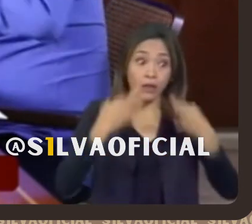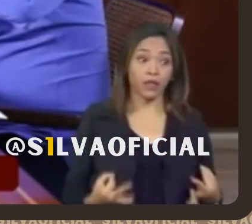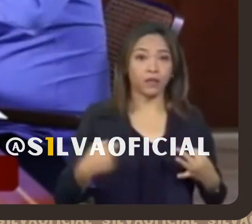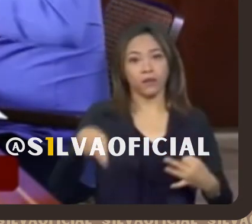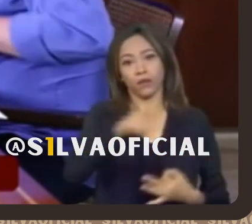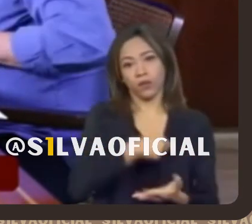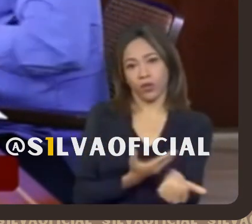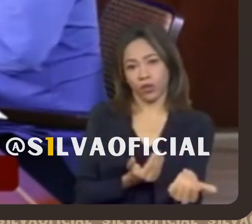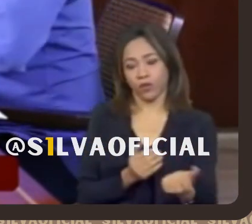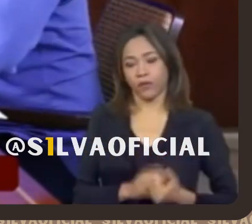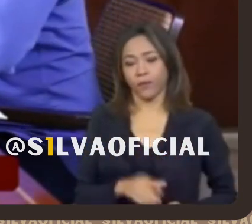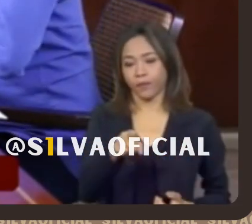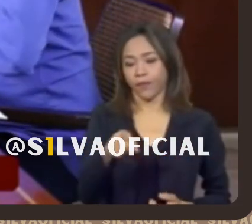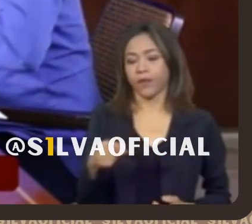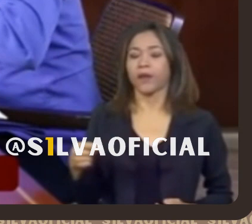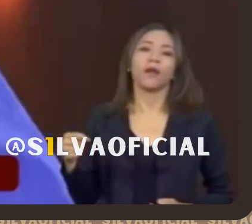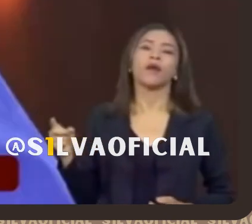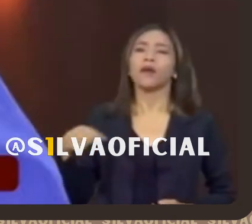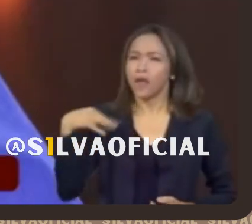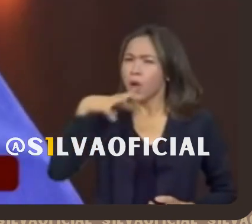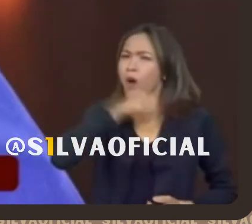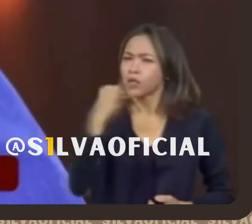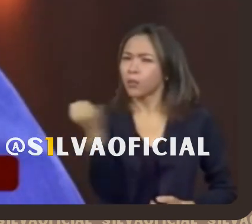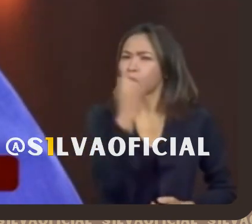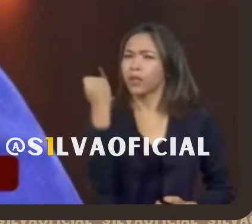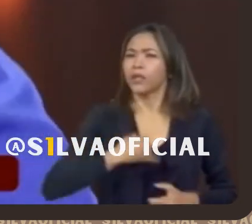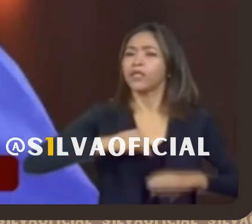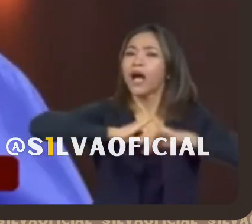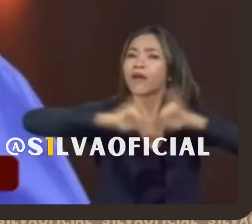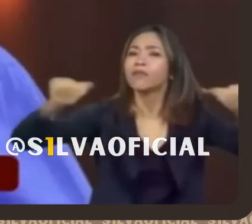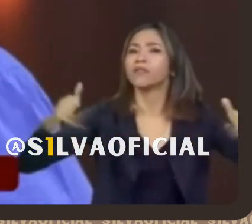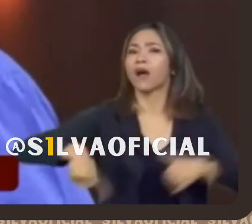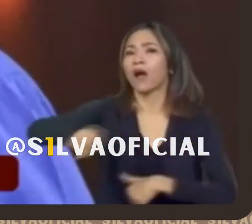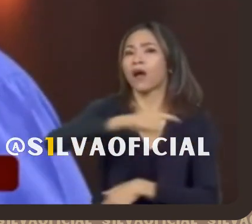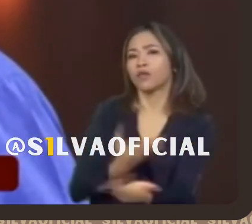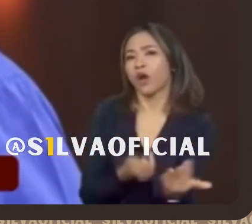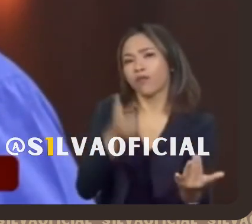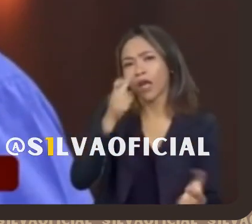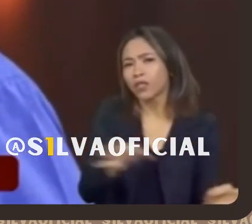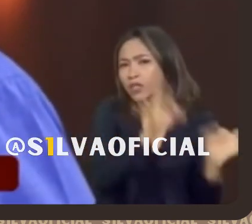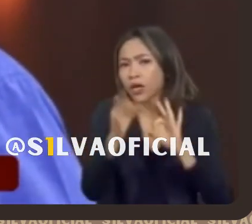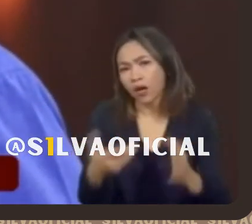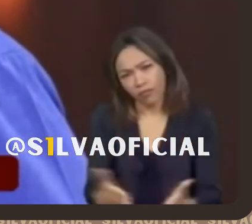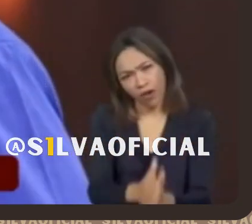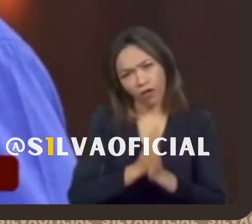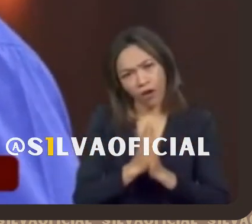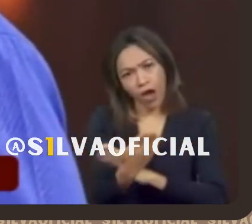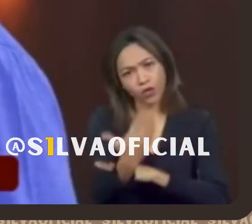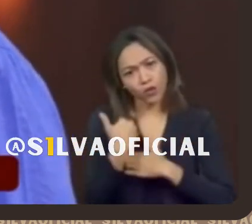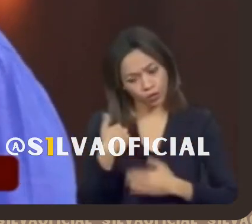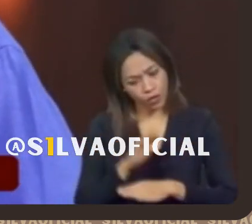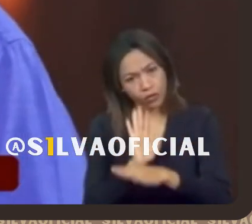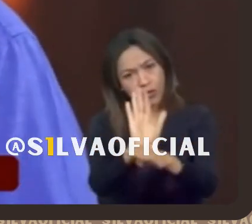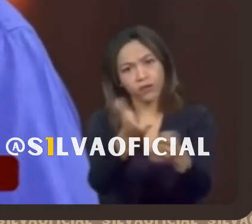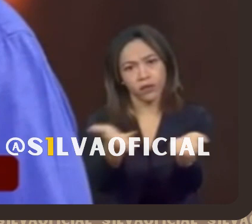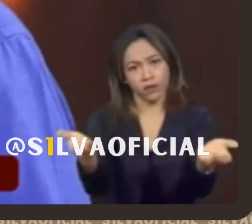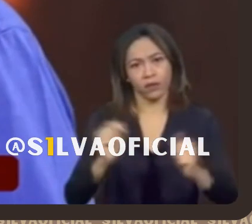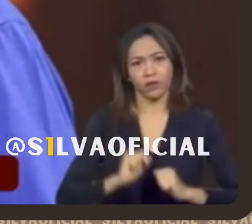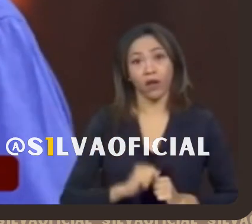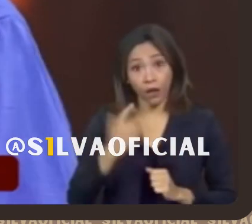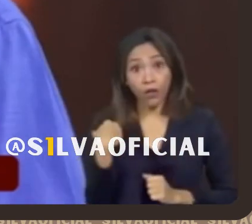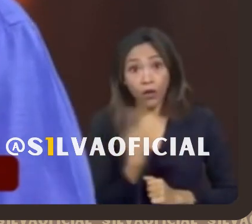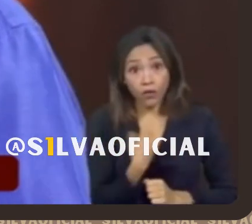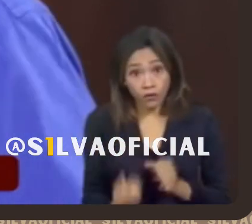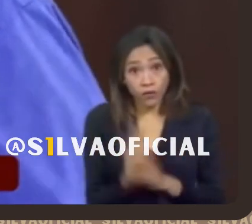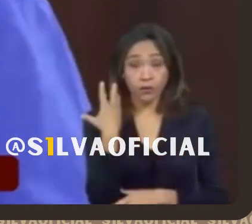que dizer pro jovem que tá nos assistindo o seguinte cara nos ajuda a ajudá-los Vamos criar as condições do que nós não